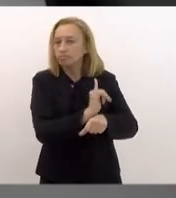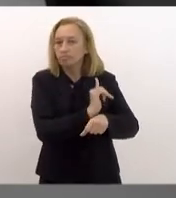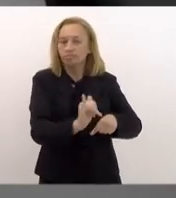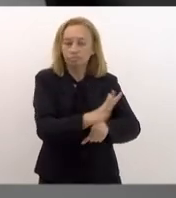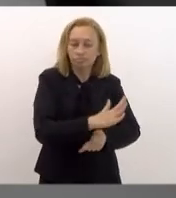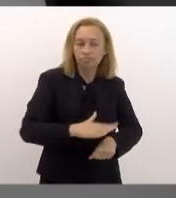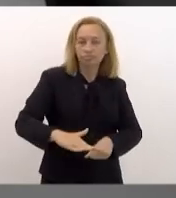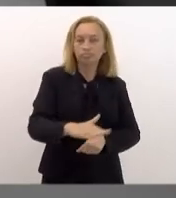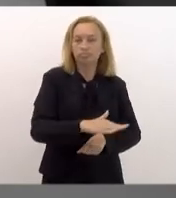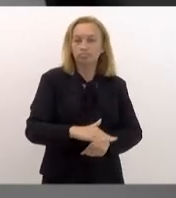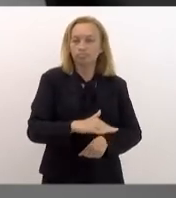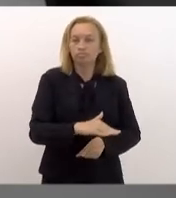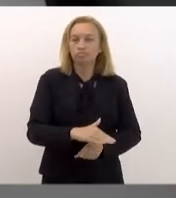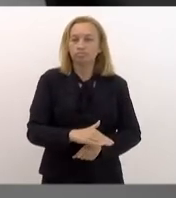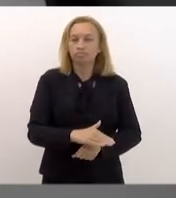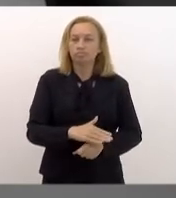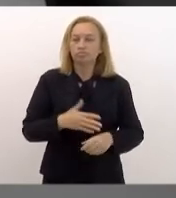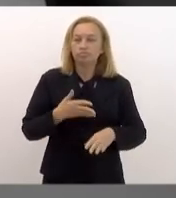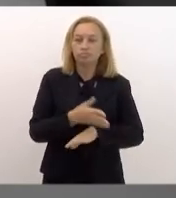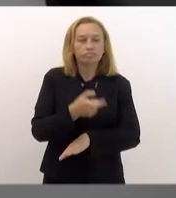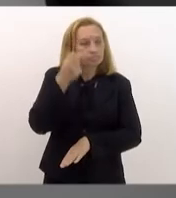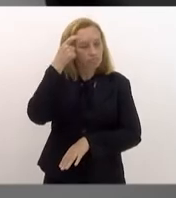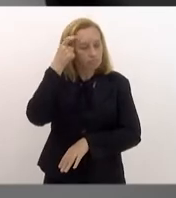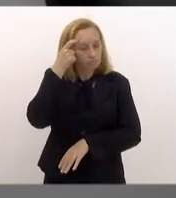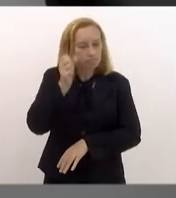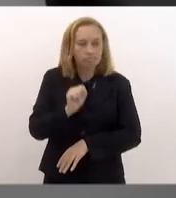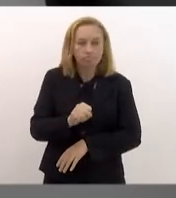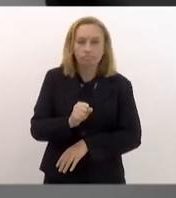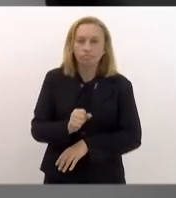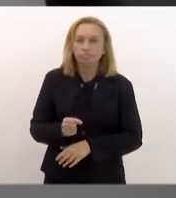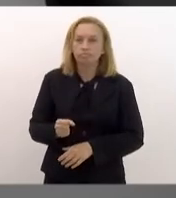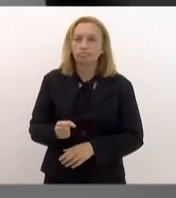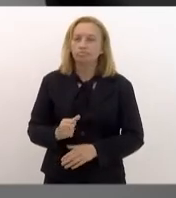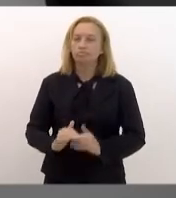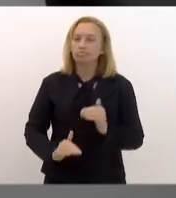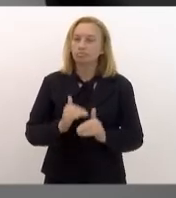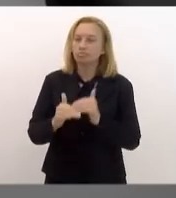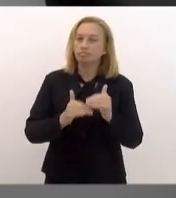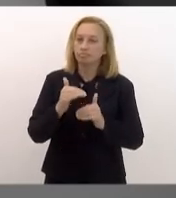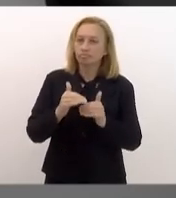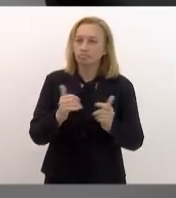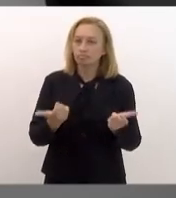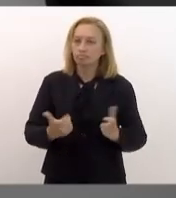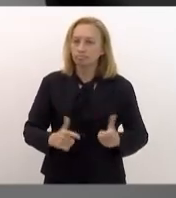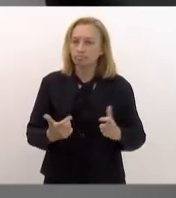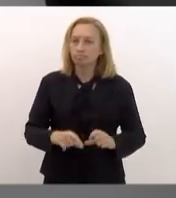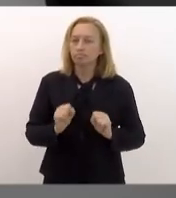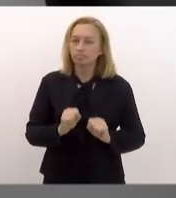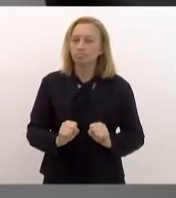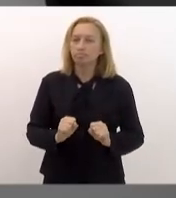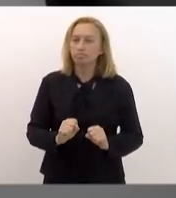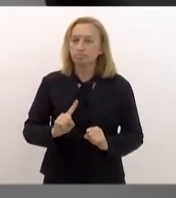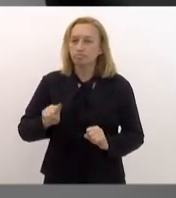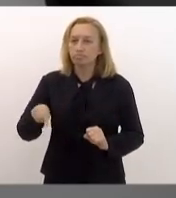área, de que forma que a gente vai estar chegando no consenso para que aquela região seja desenvolvida, para que a gente possa, a partir daí, estar destinando os